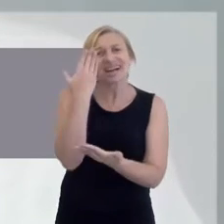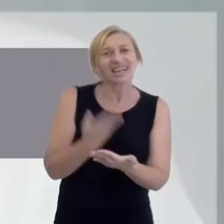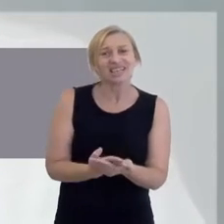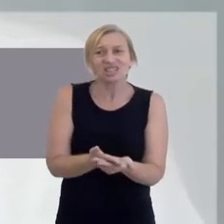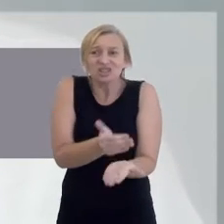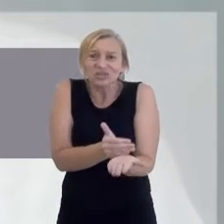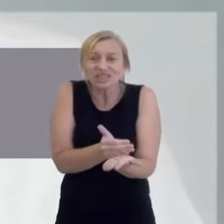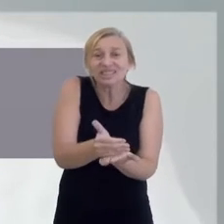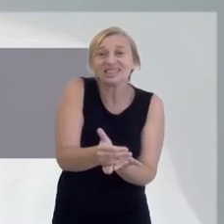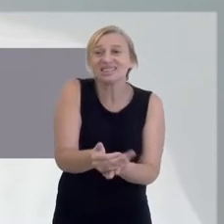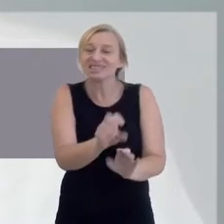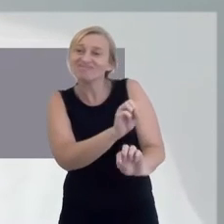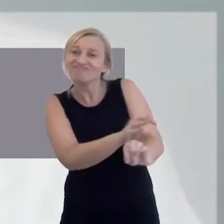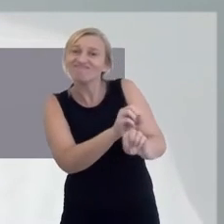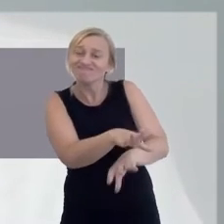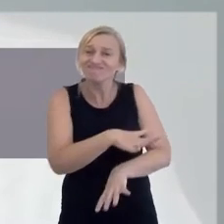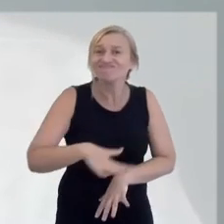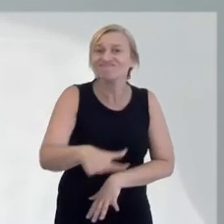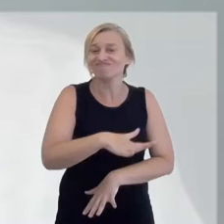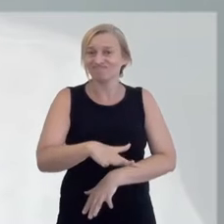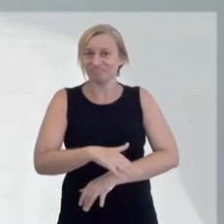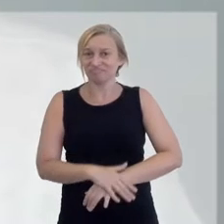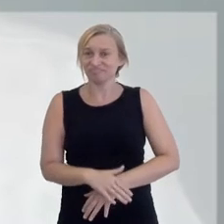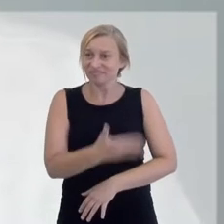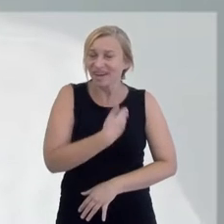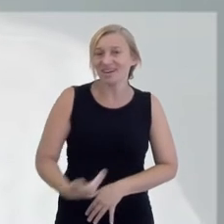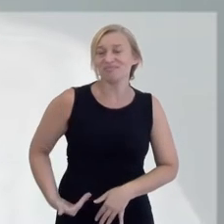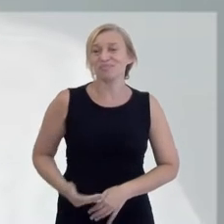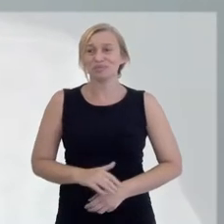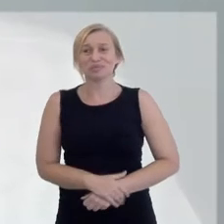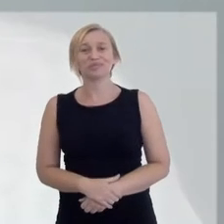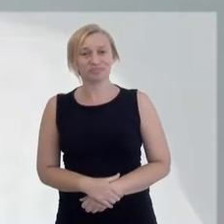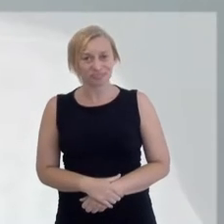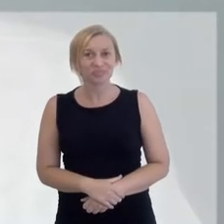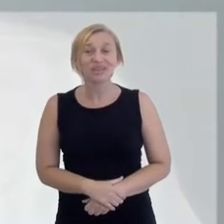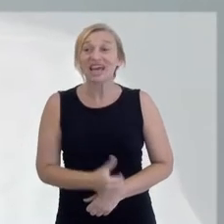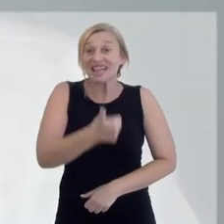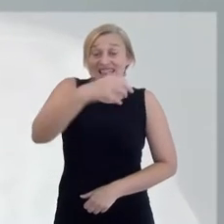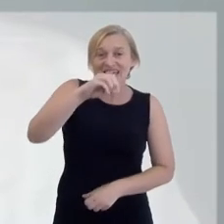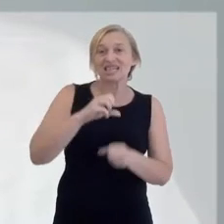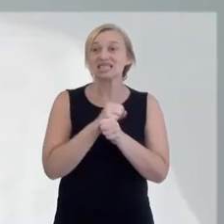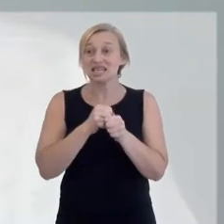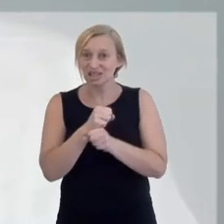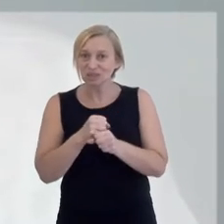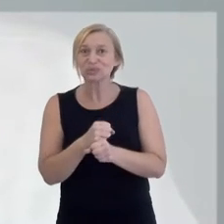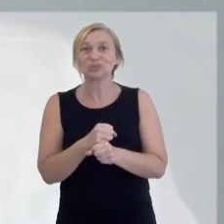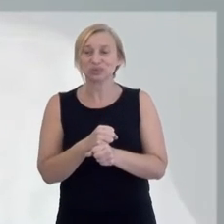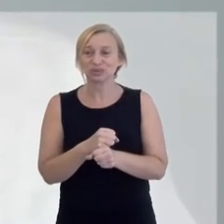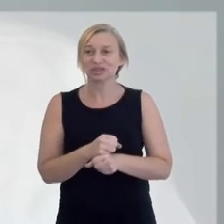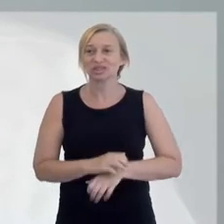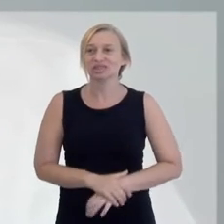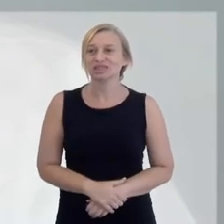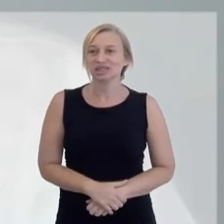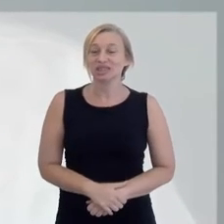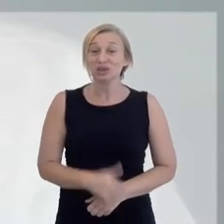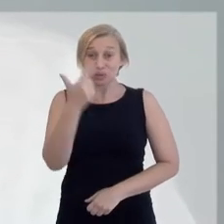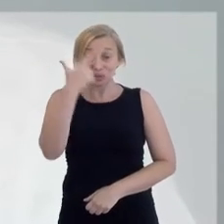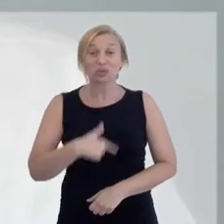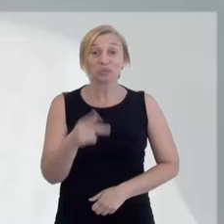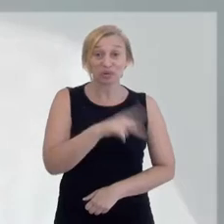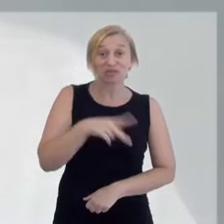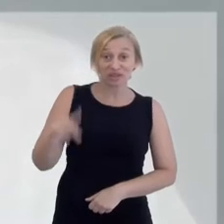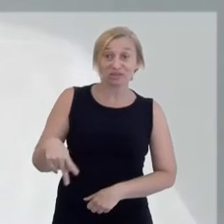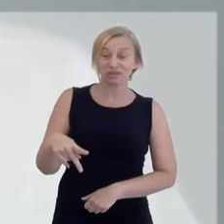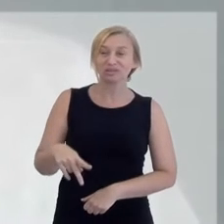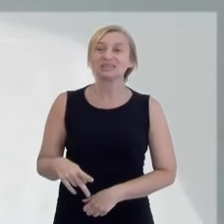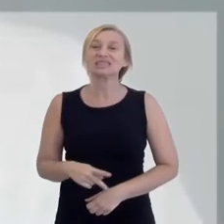tem sido tudo o que eu acredito desde que eu entrei na educação pública. Né? Faz 10 anos que eu estou